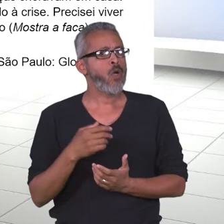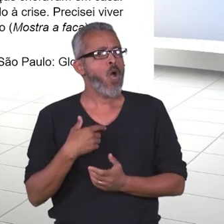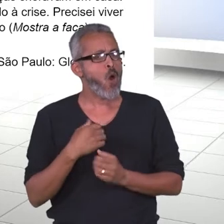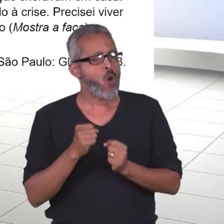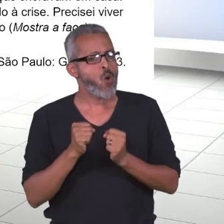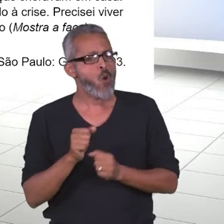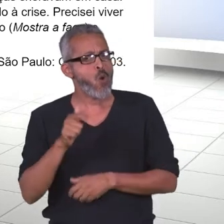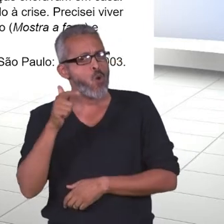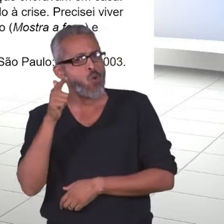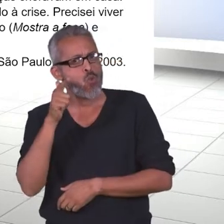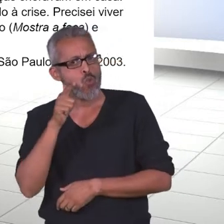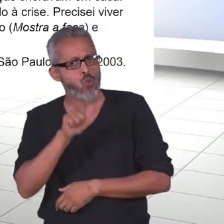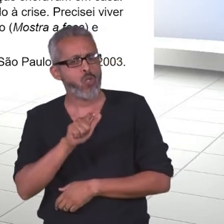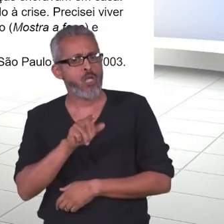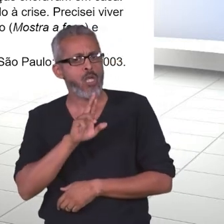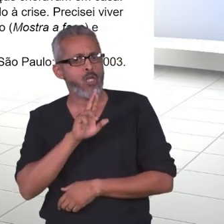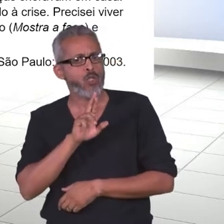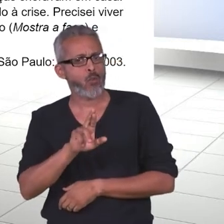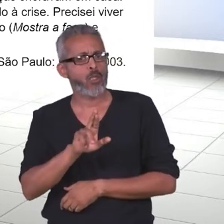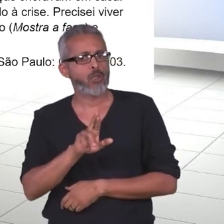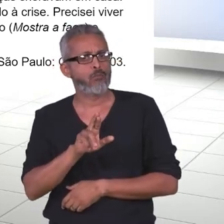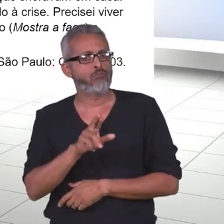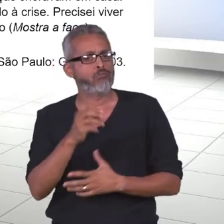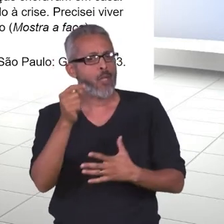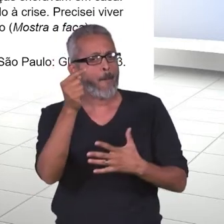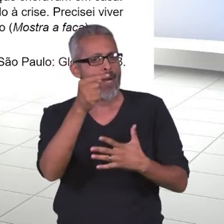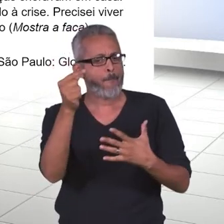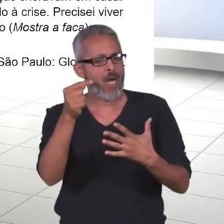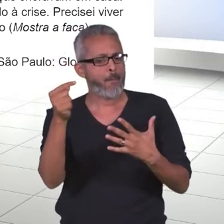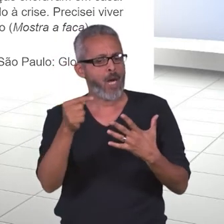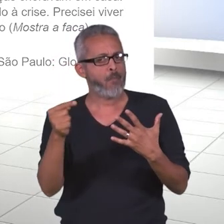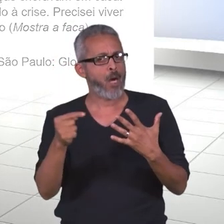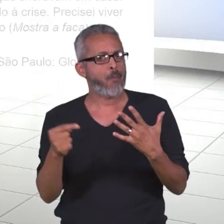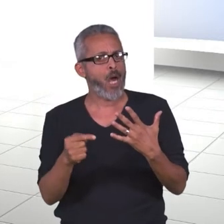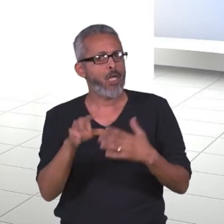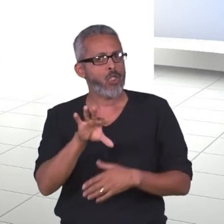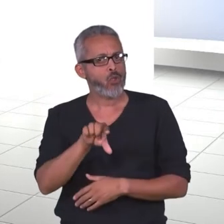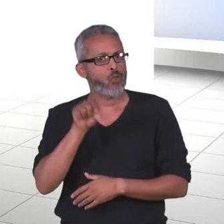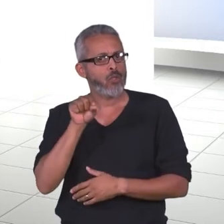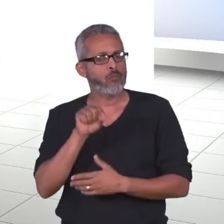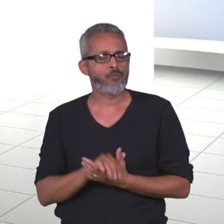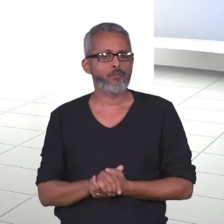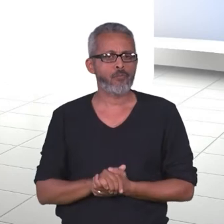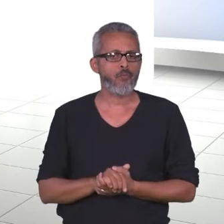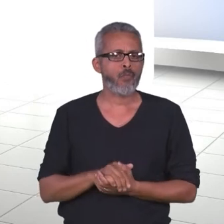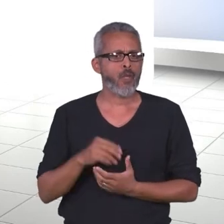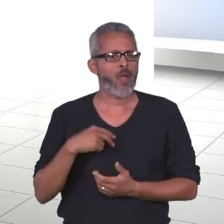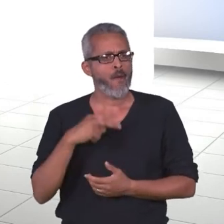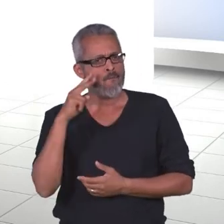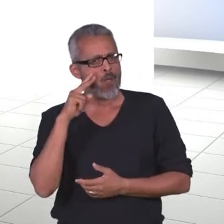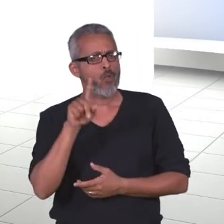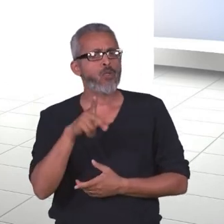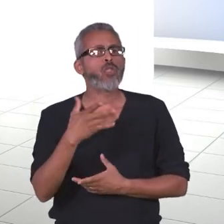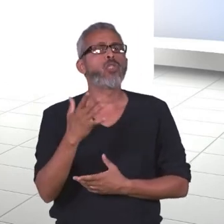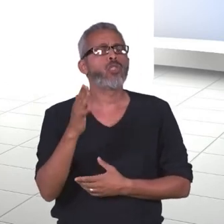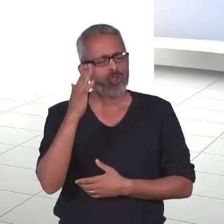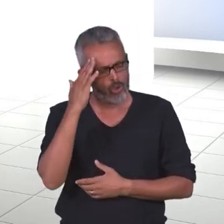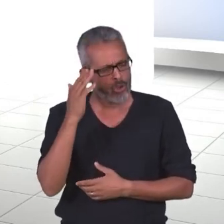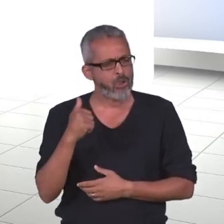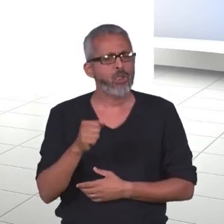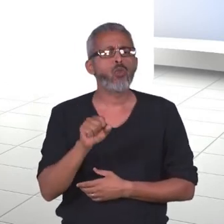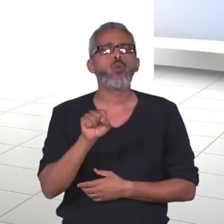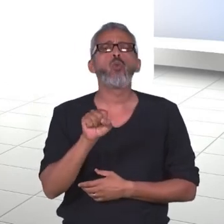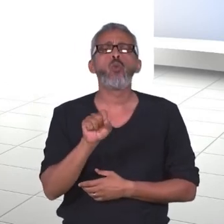O Rei da Vela, São Paulo, Globo 2003. O fragmento da peça teatral de Oswald de